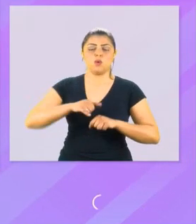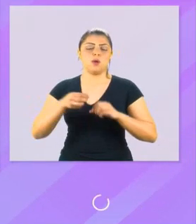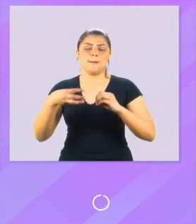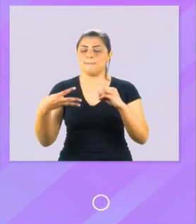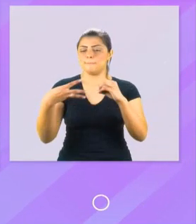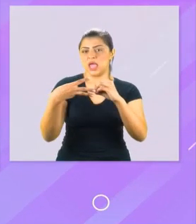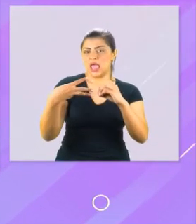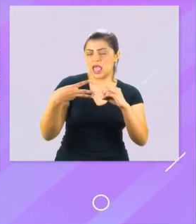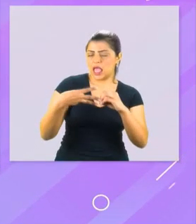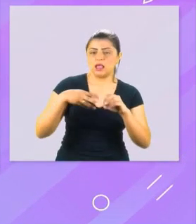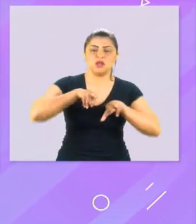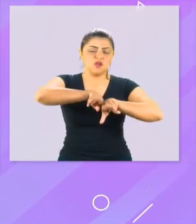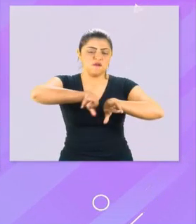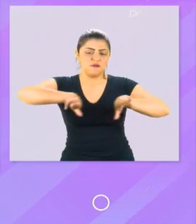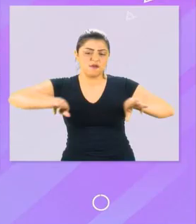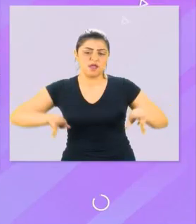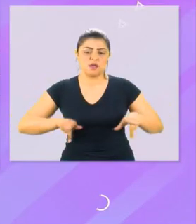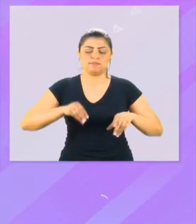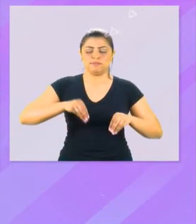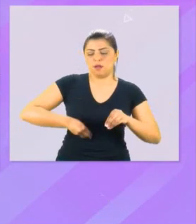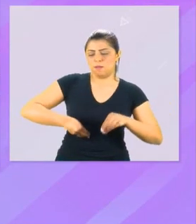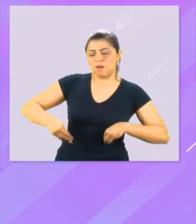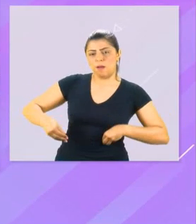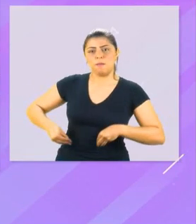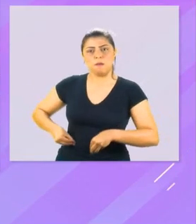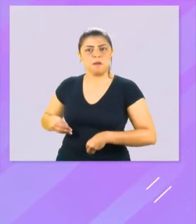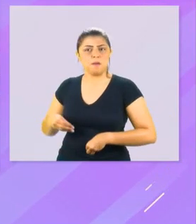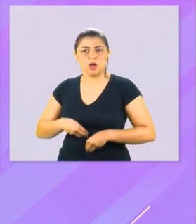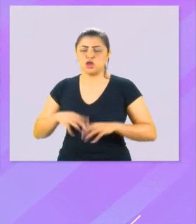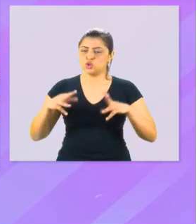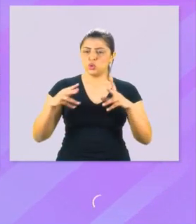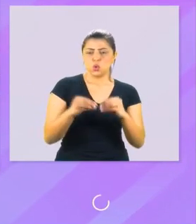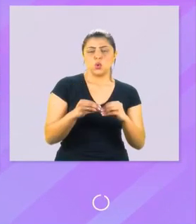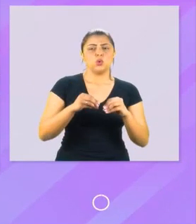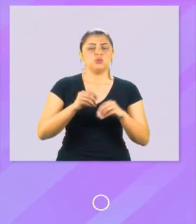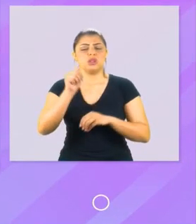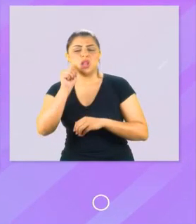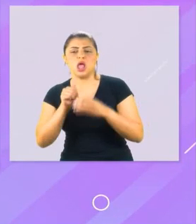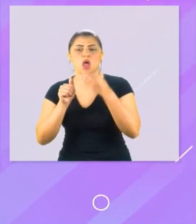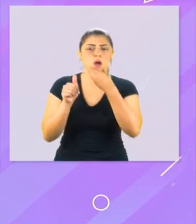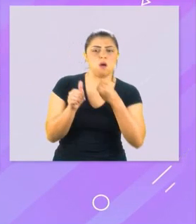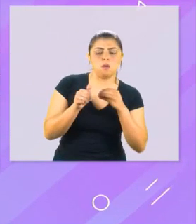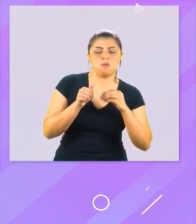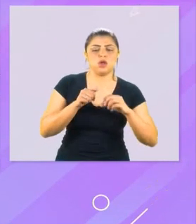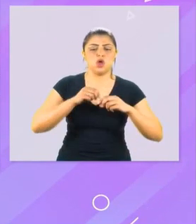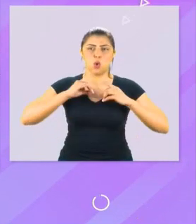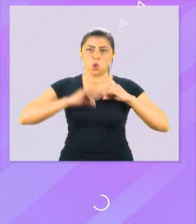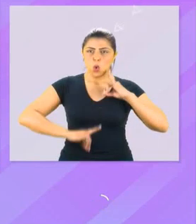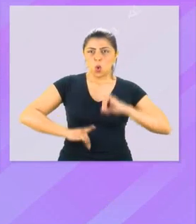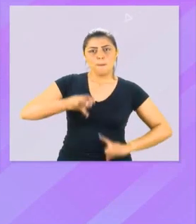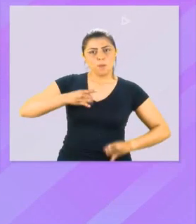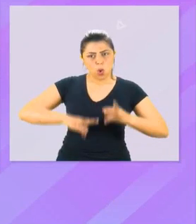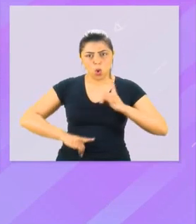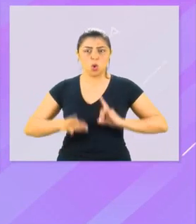outras membranas celulares, para os tecidos extrahepáticos, como as glândulas sexuais que produzirão os hormônios